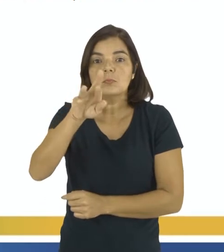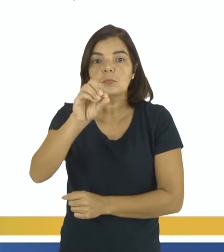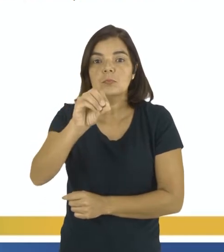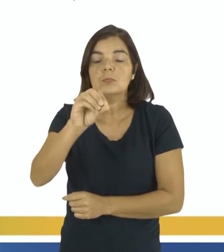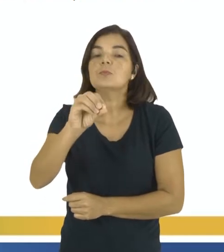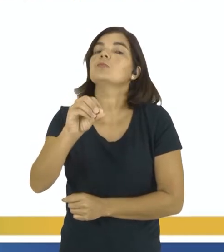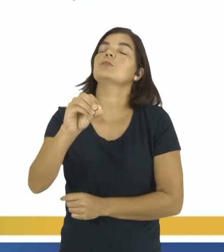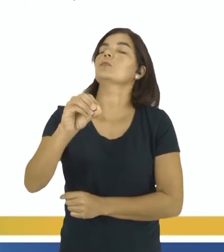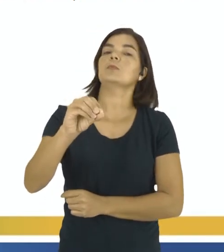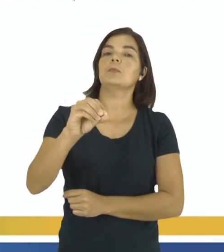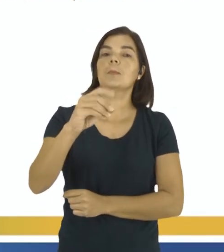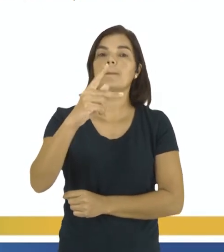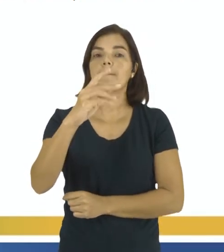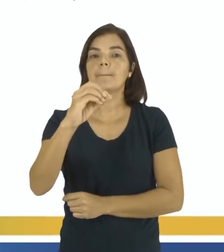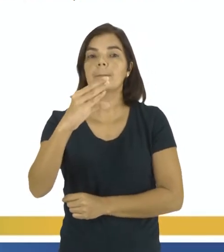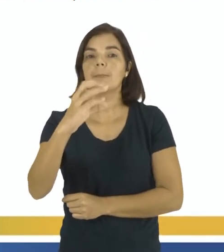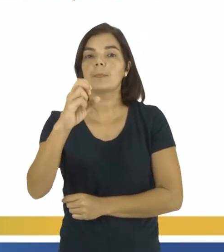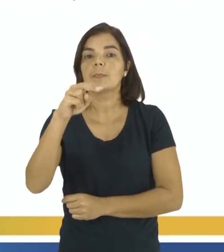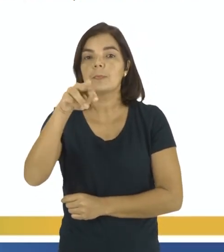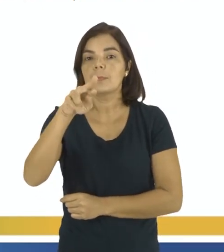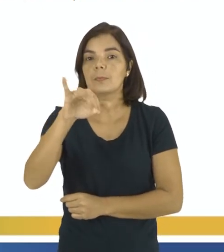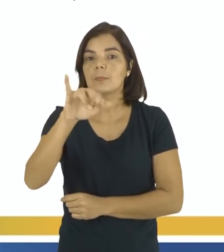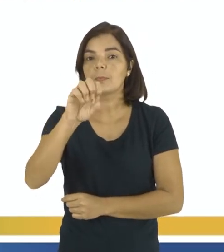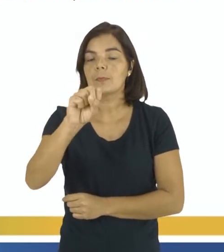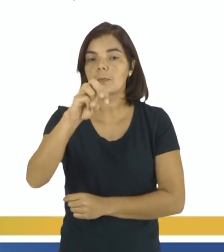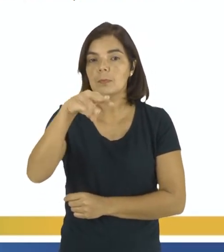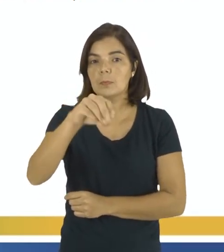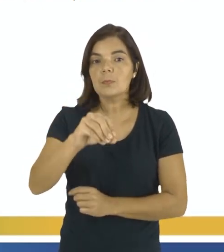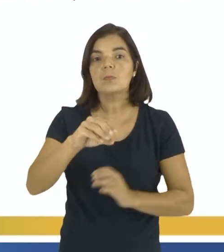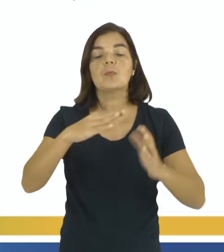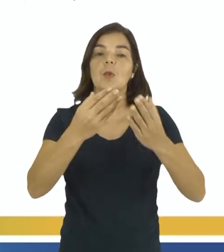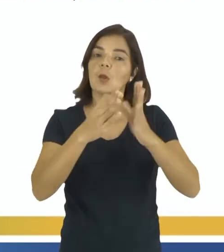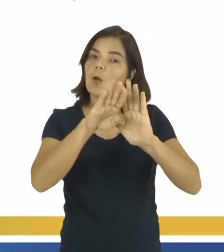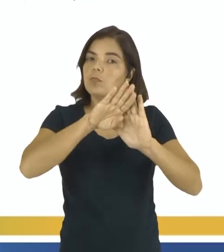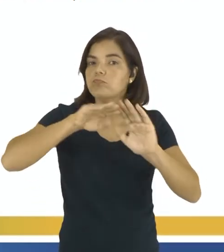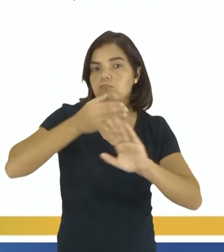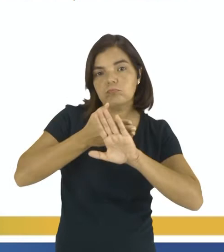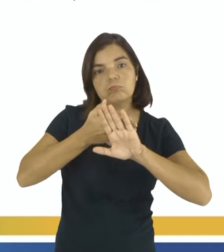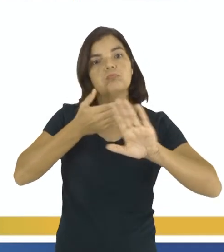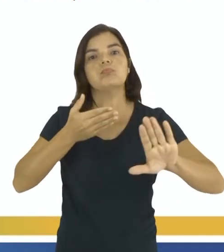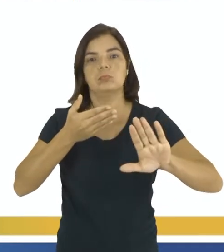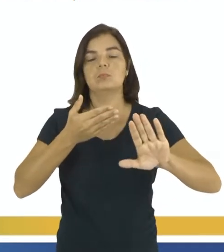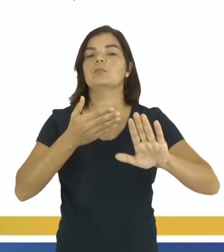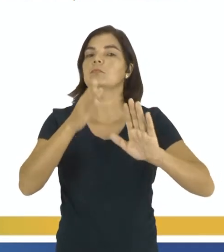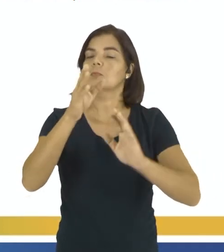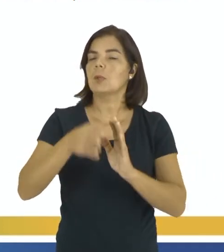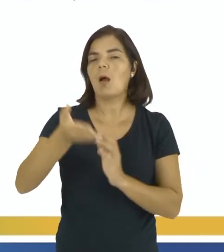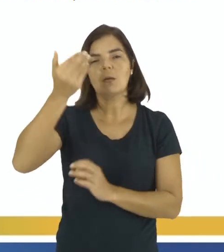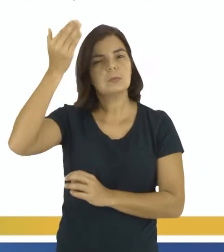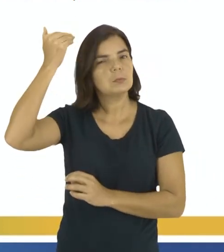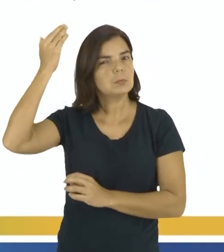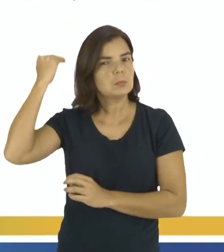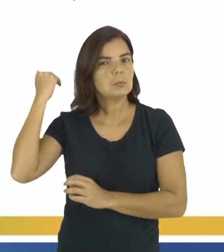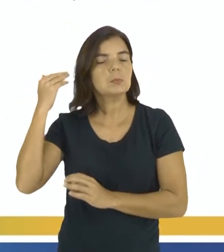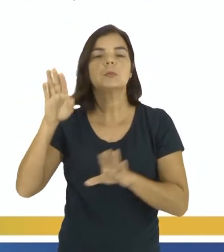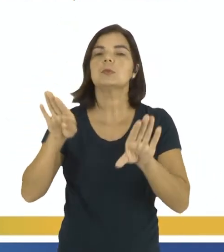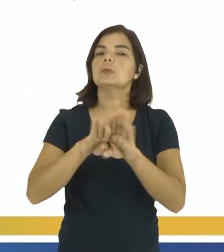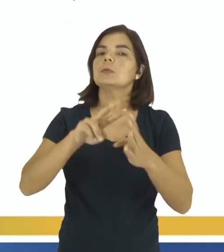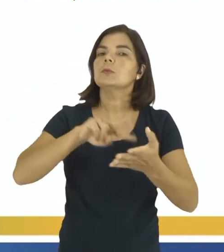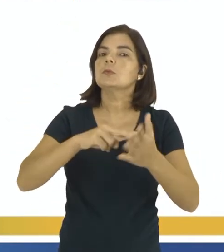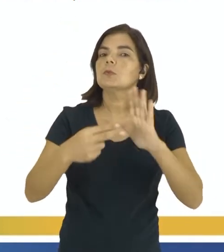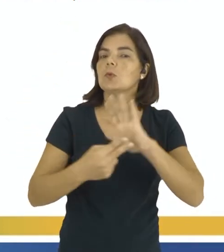antropocentrismo, ao quebrar quase o monopólio intelectual que a Igreja exercia na Idade Média. Esse